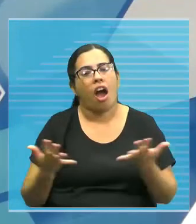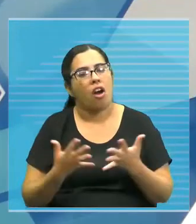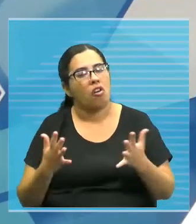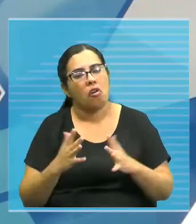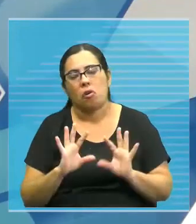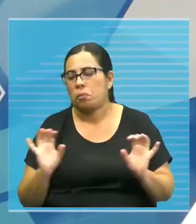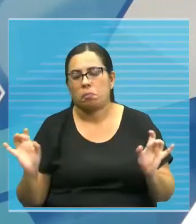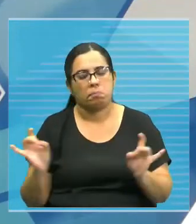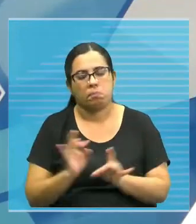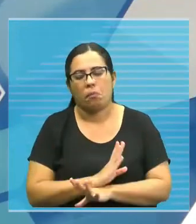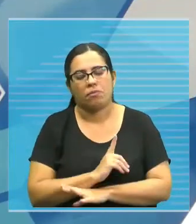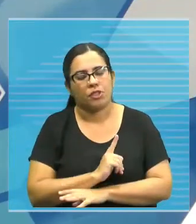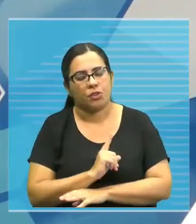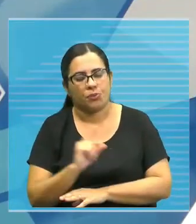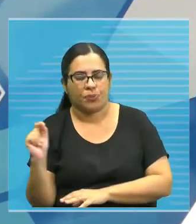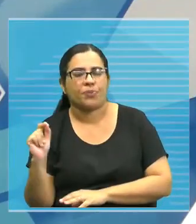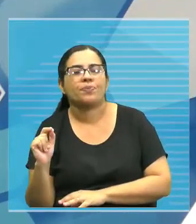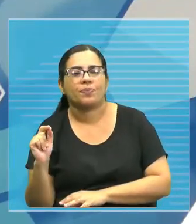sair.